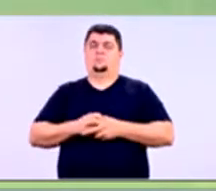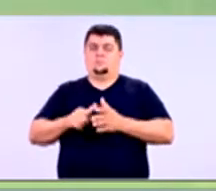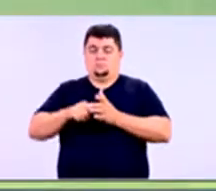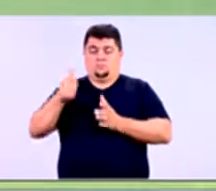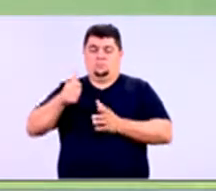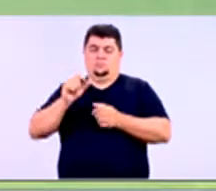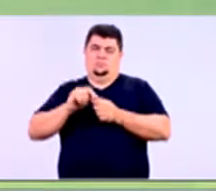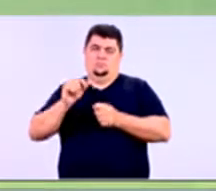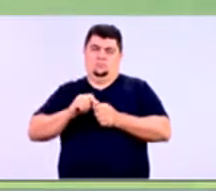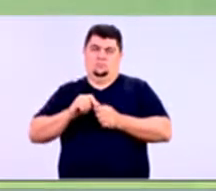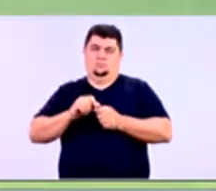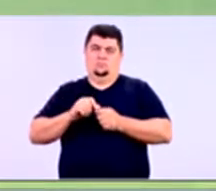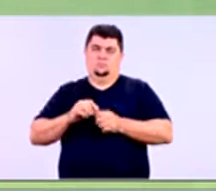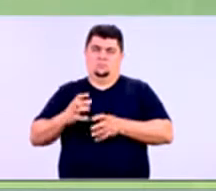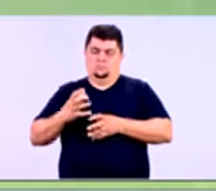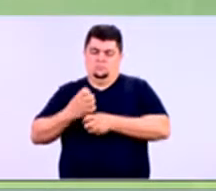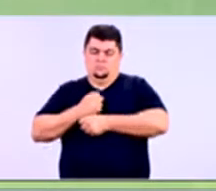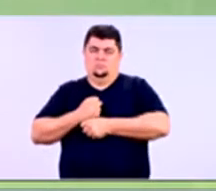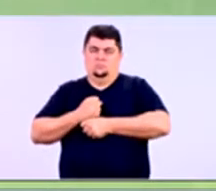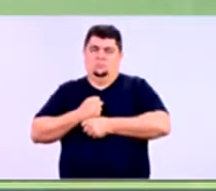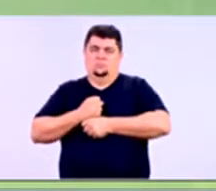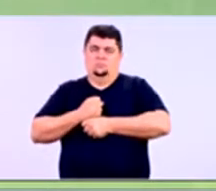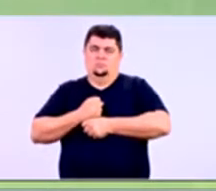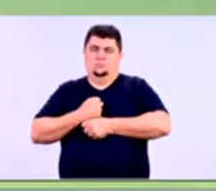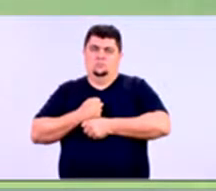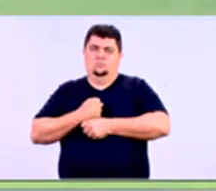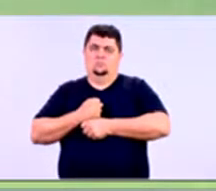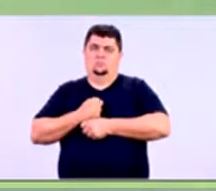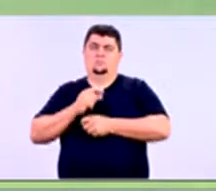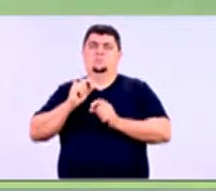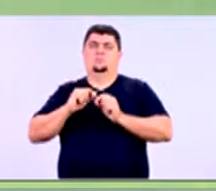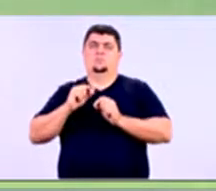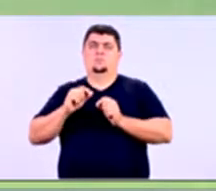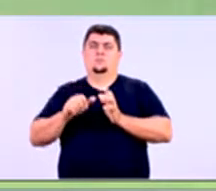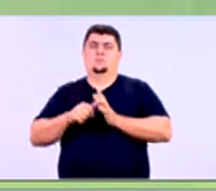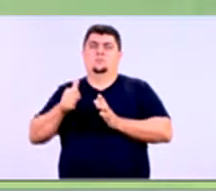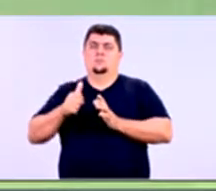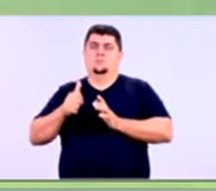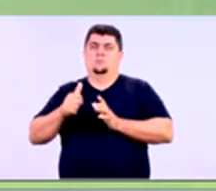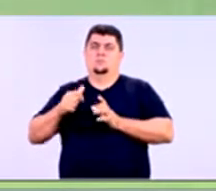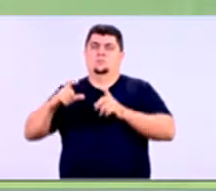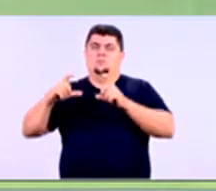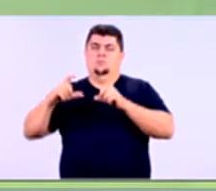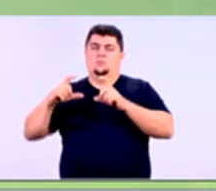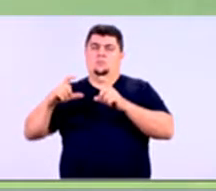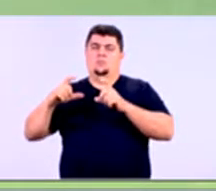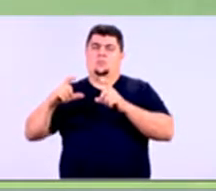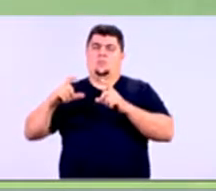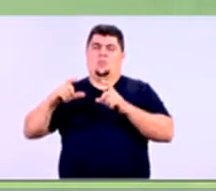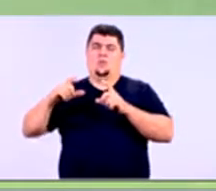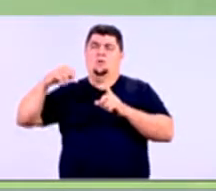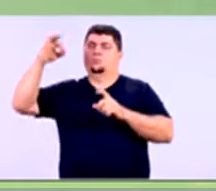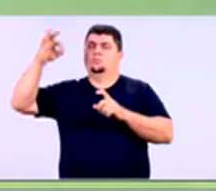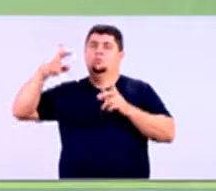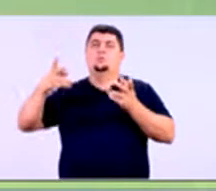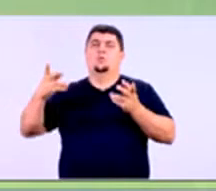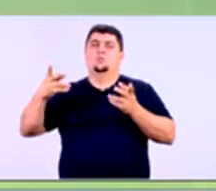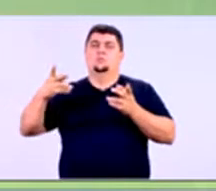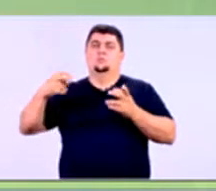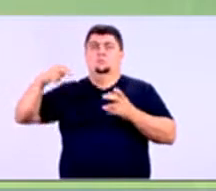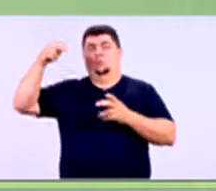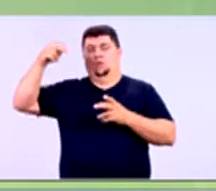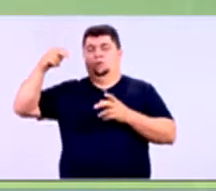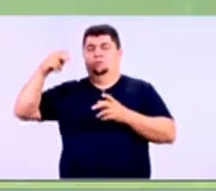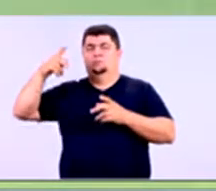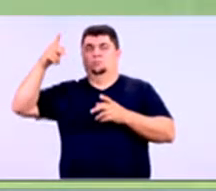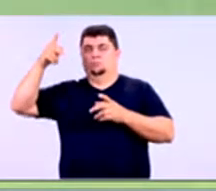parênteses. Somei esses valores. Então, o que eu vou resolver entre a multiplicação e a potência? Potência